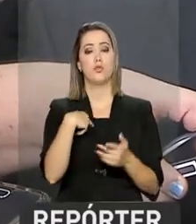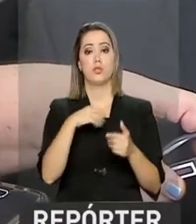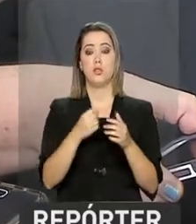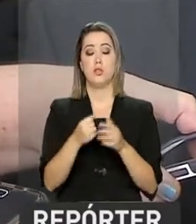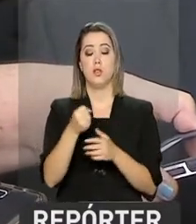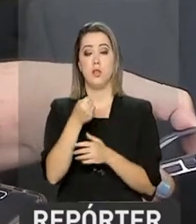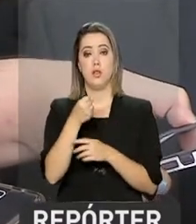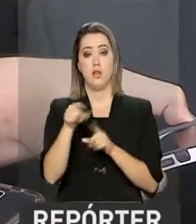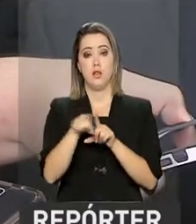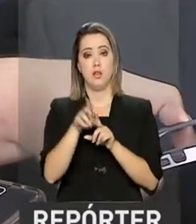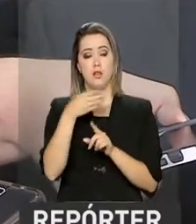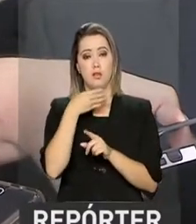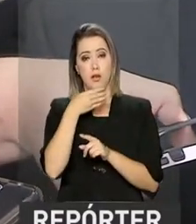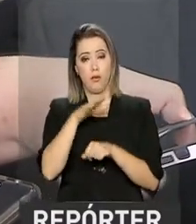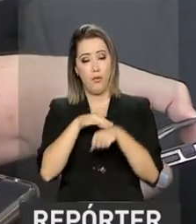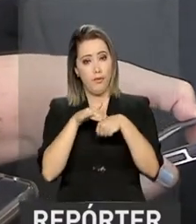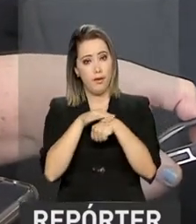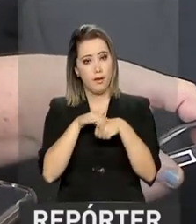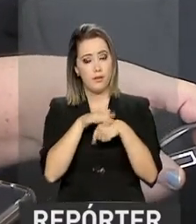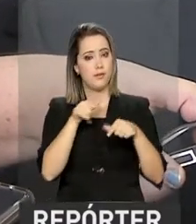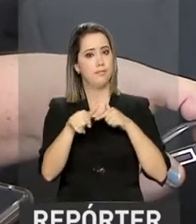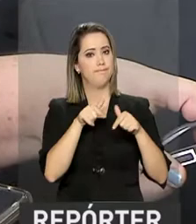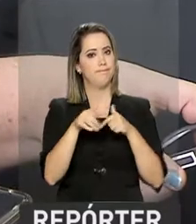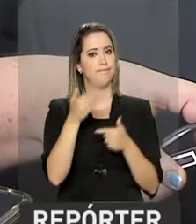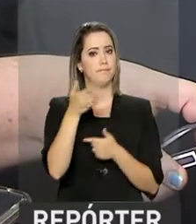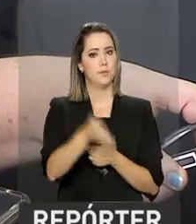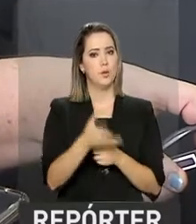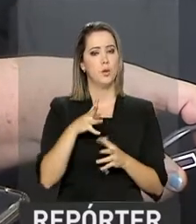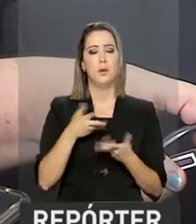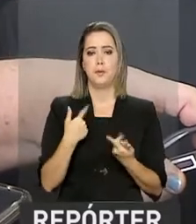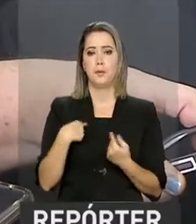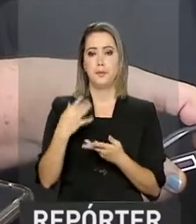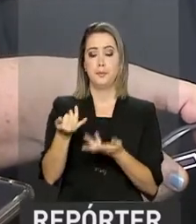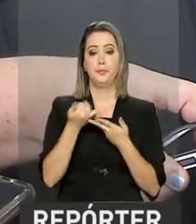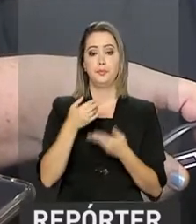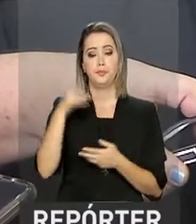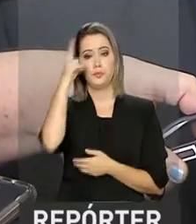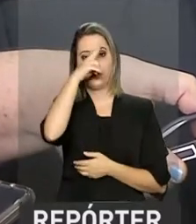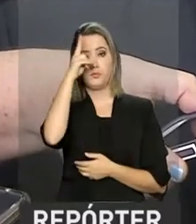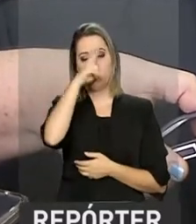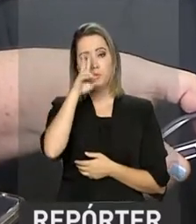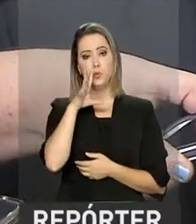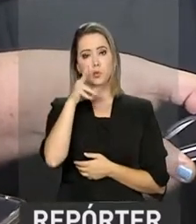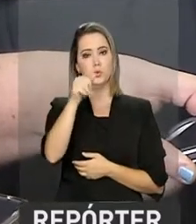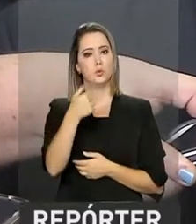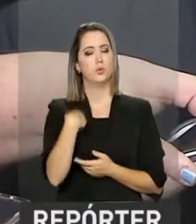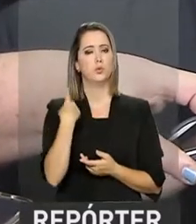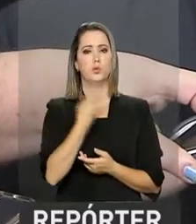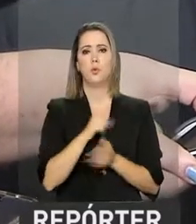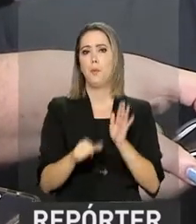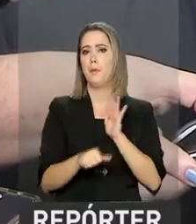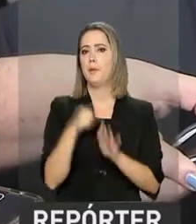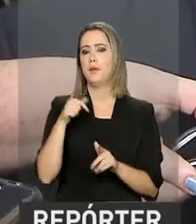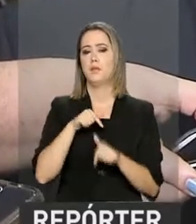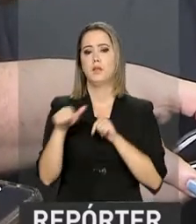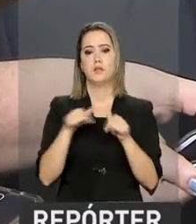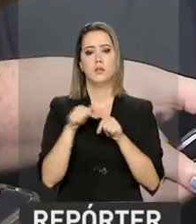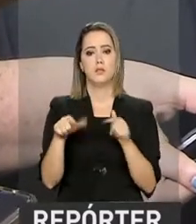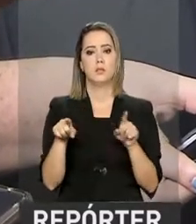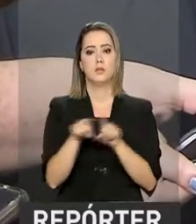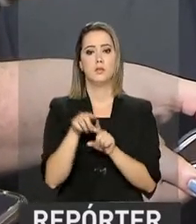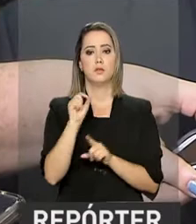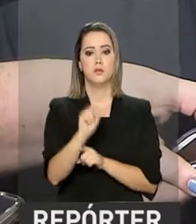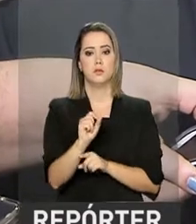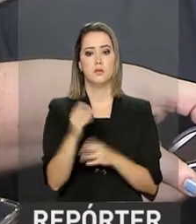além de receber informações sobre todo o seu histórico a de contrato do trabalho desde o primeiro contrato de